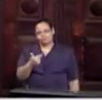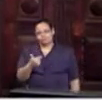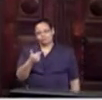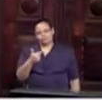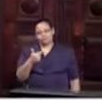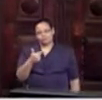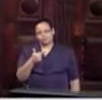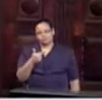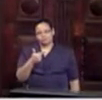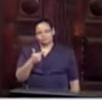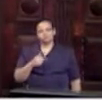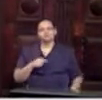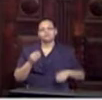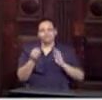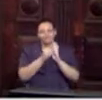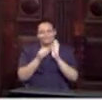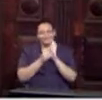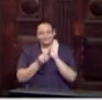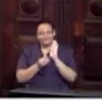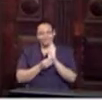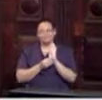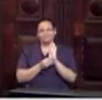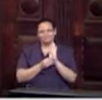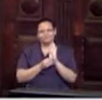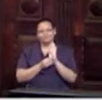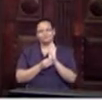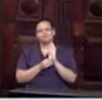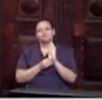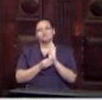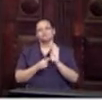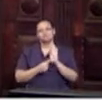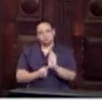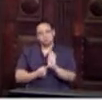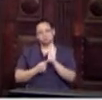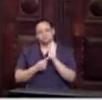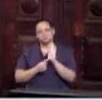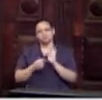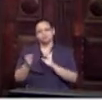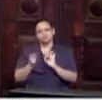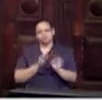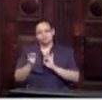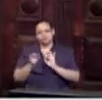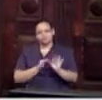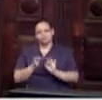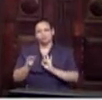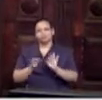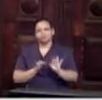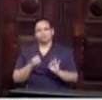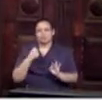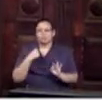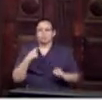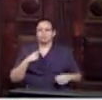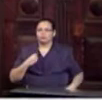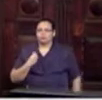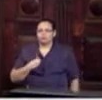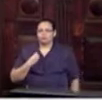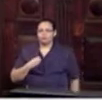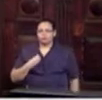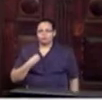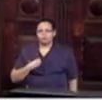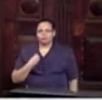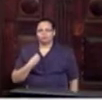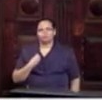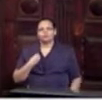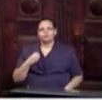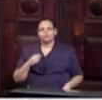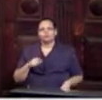52 emendas que foram apostas, apresentadas ao projeto. Eu participei da reunião, embora não seja